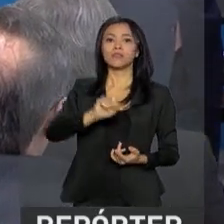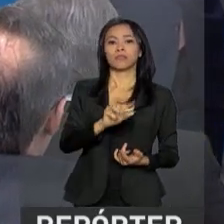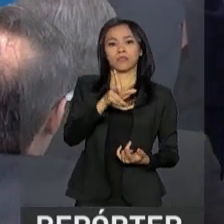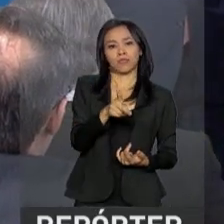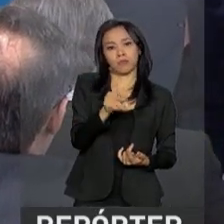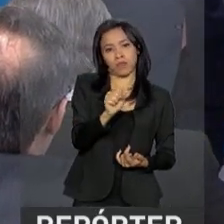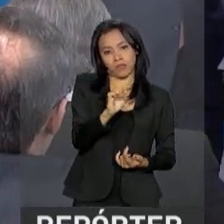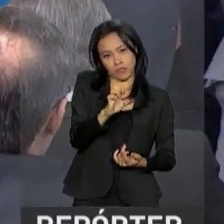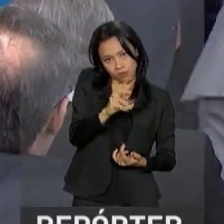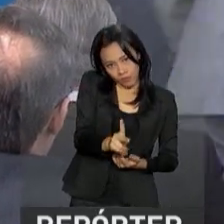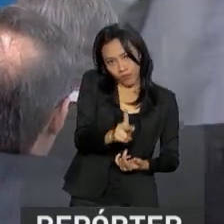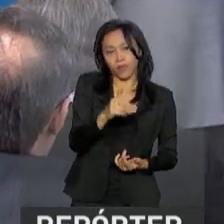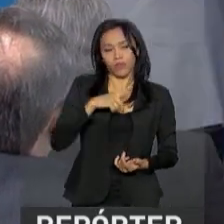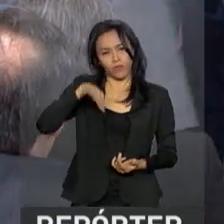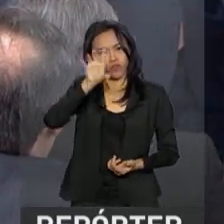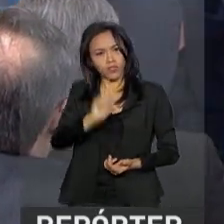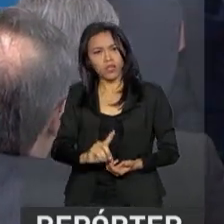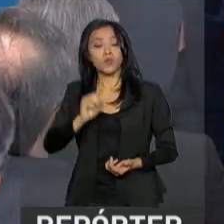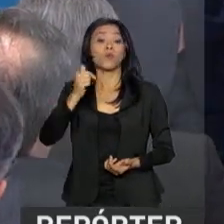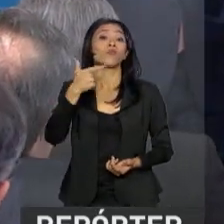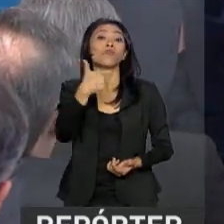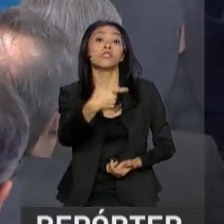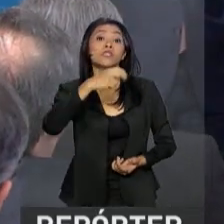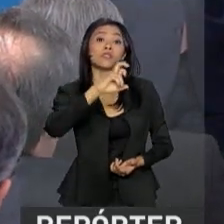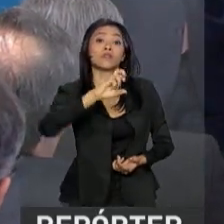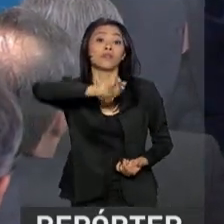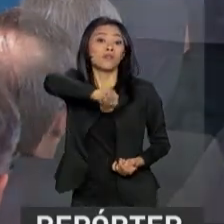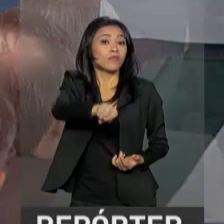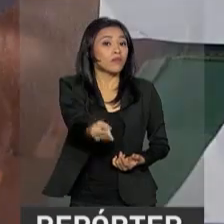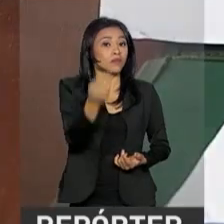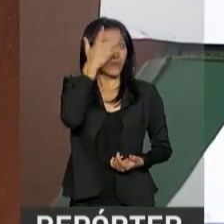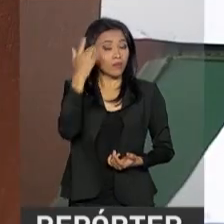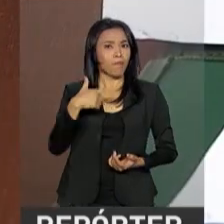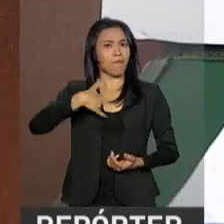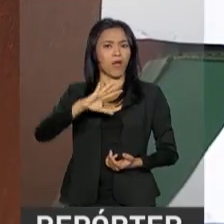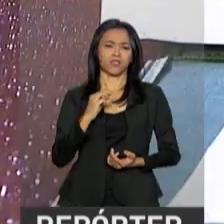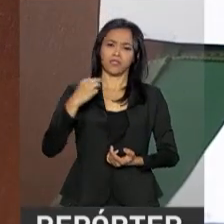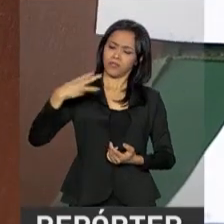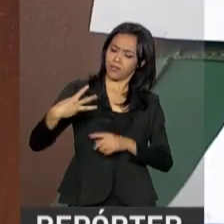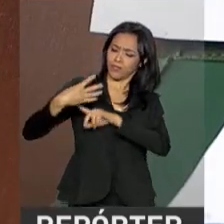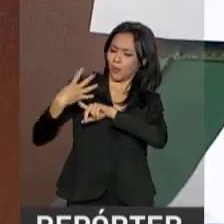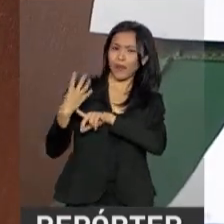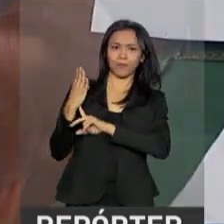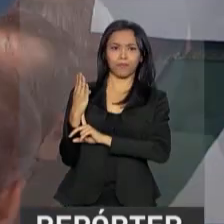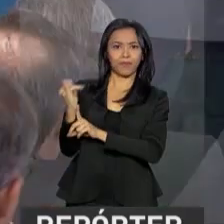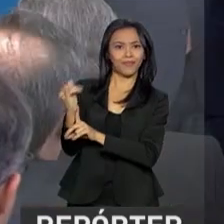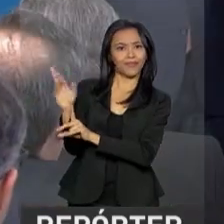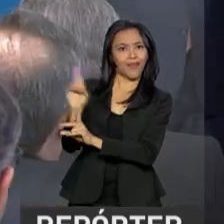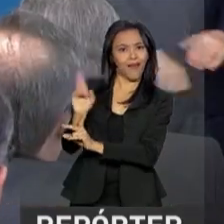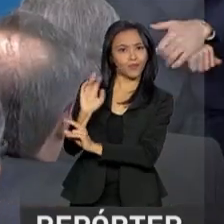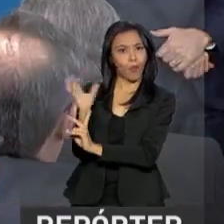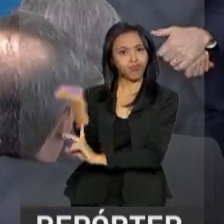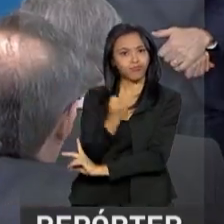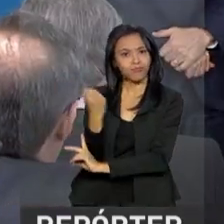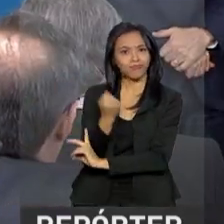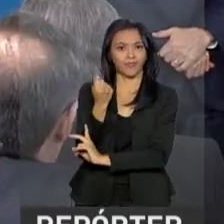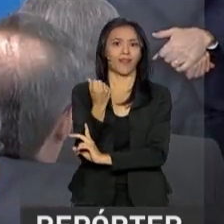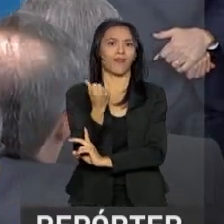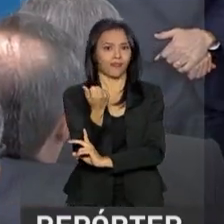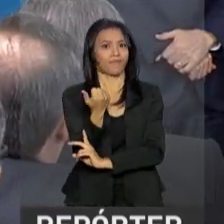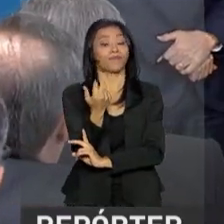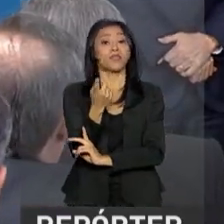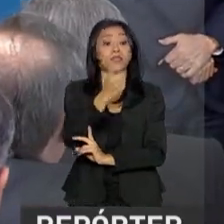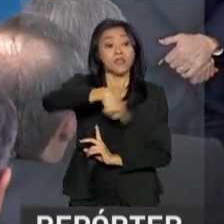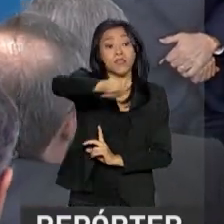de saque 25 milhões de pessoas terão acesso a mais de 34 bilhões de reais 16 milhões de